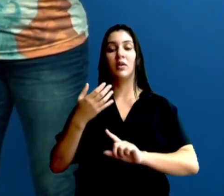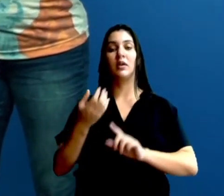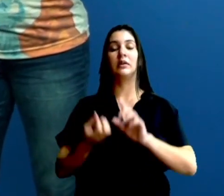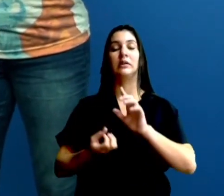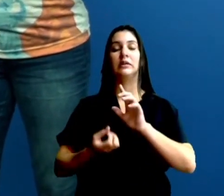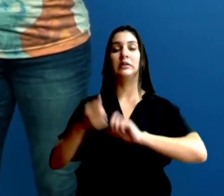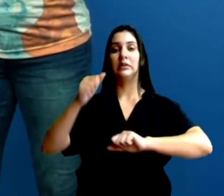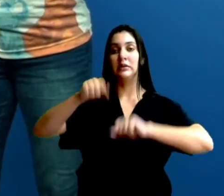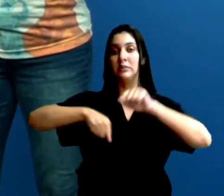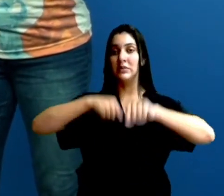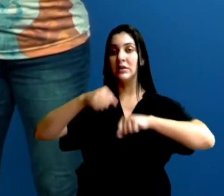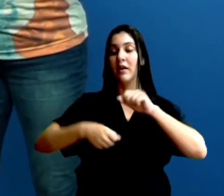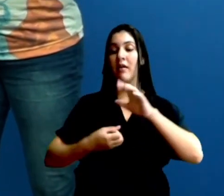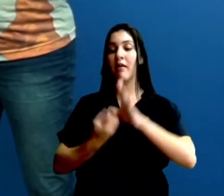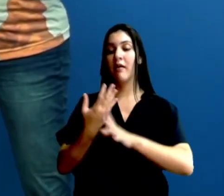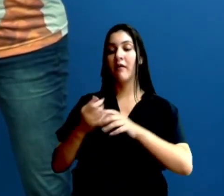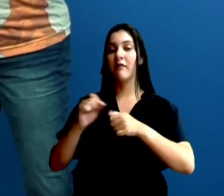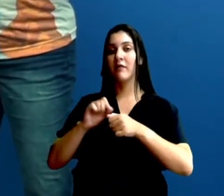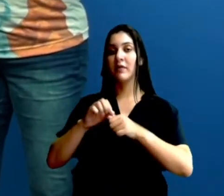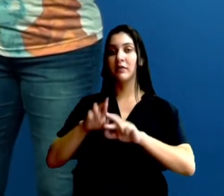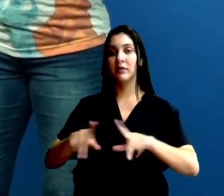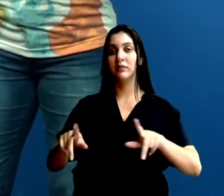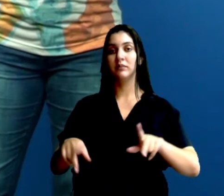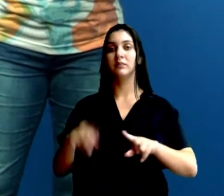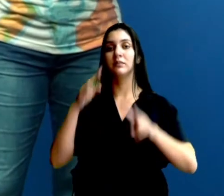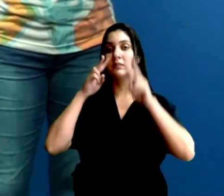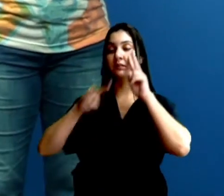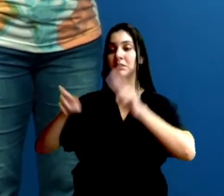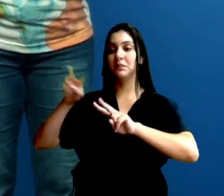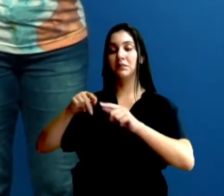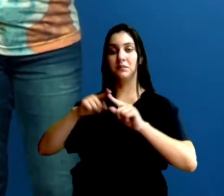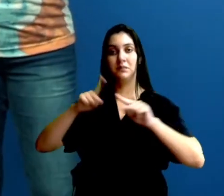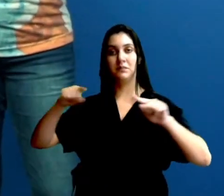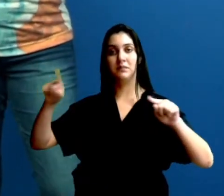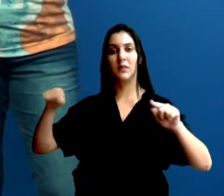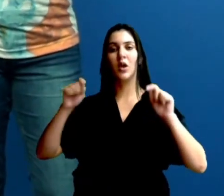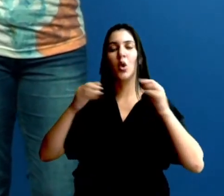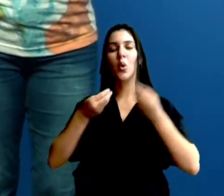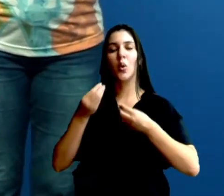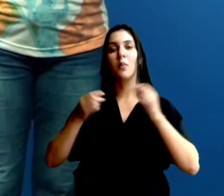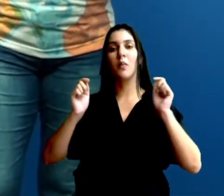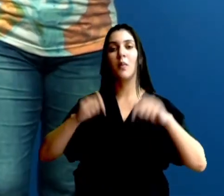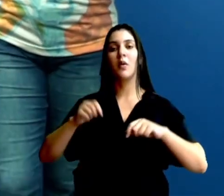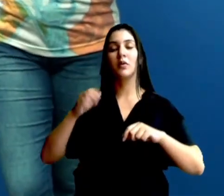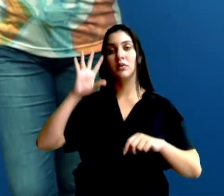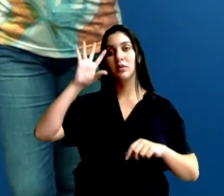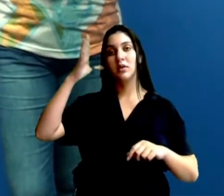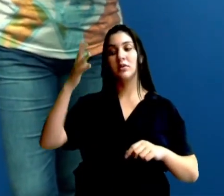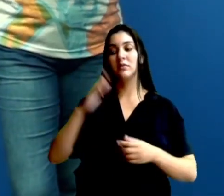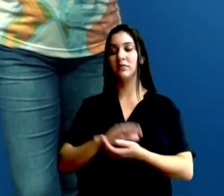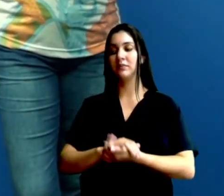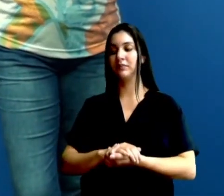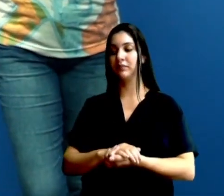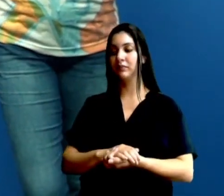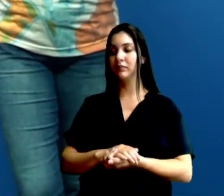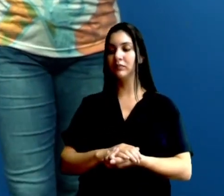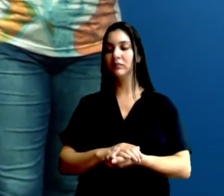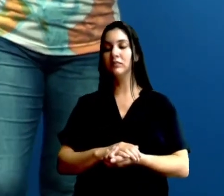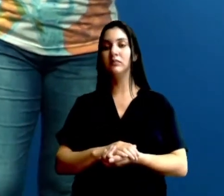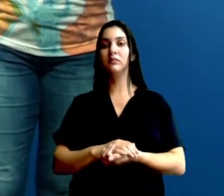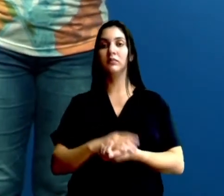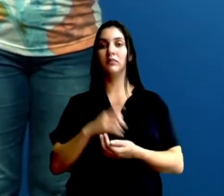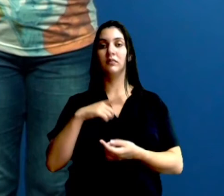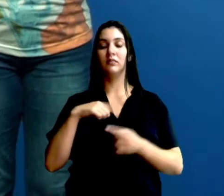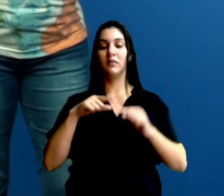bicicletas produzidas diferente. Então, analisando o gráfico, como é que a gente pode resolver isso aqui? Eu coloquei o